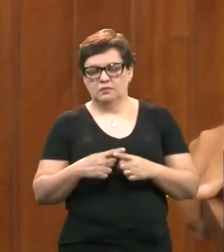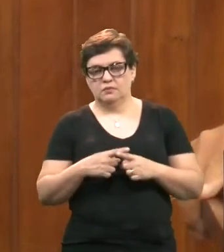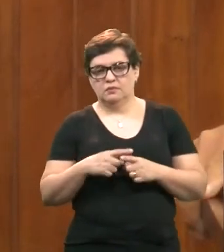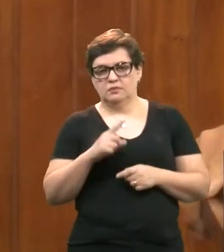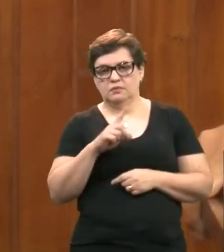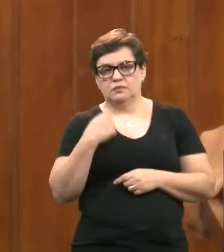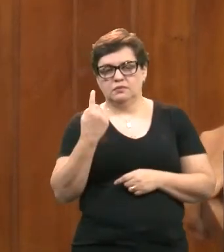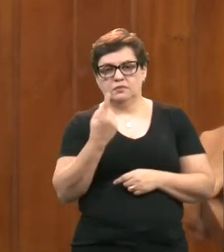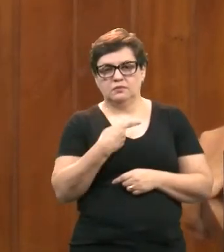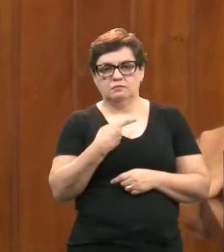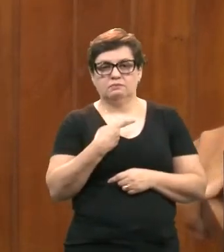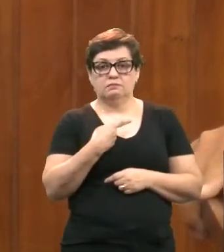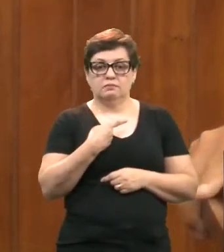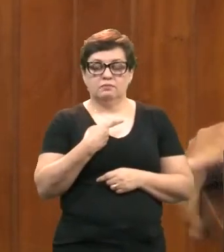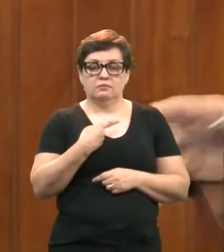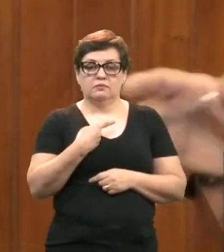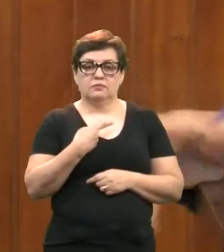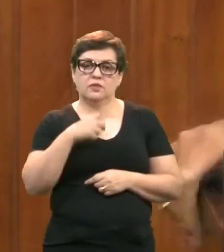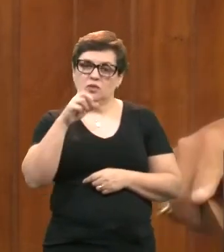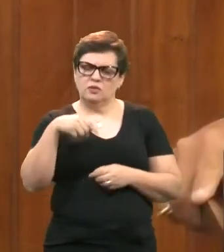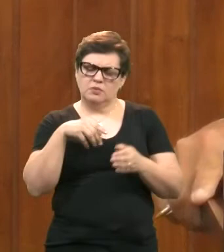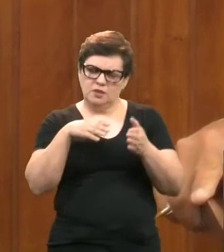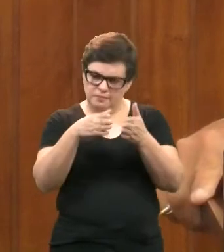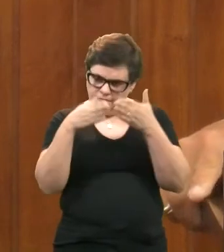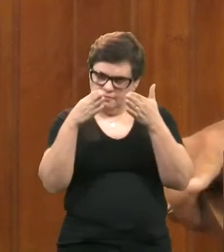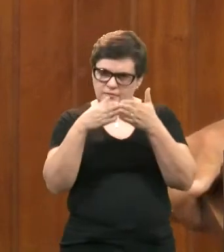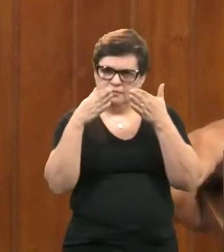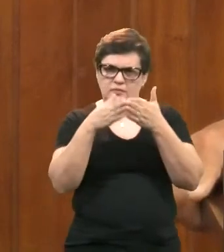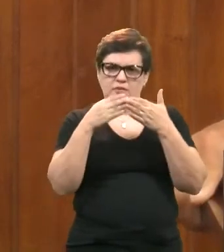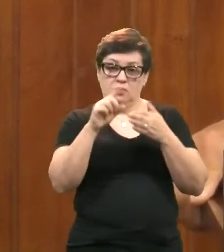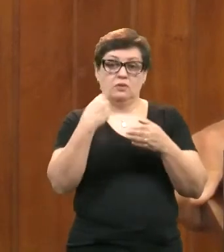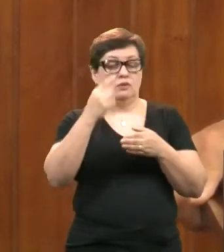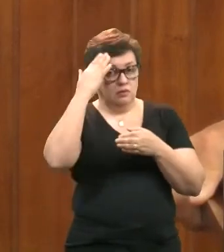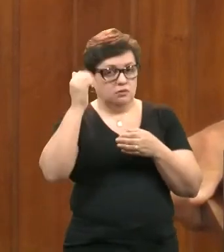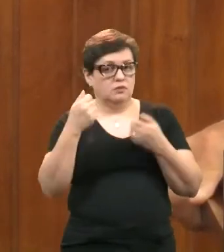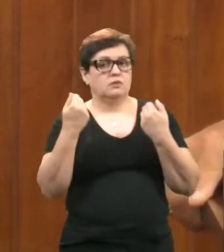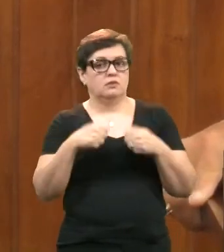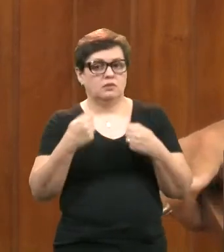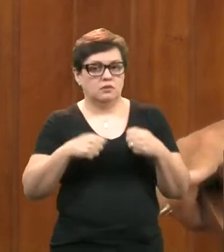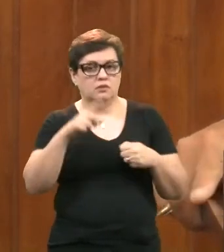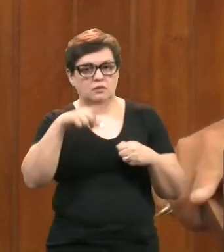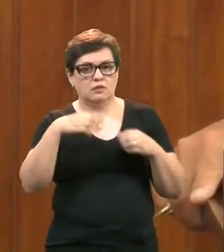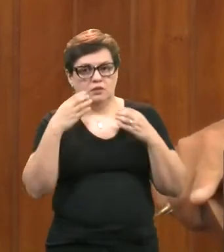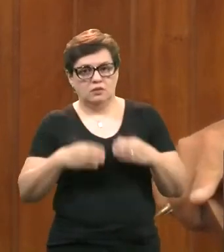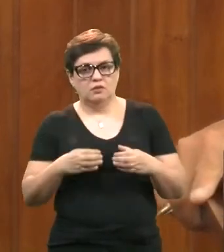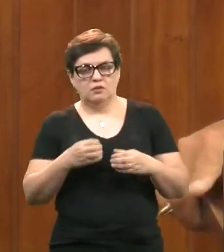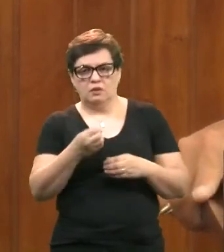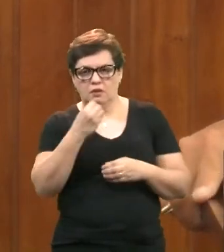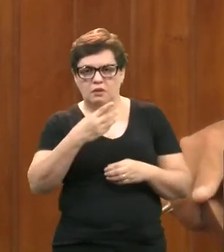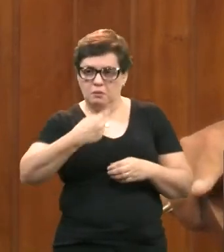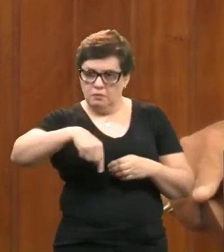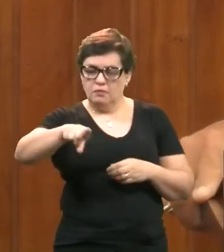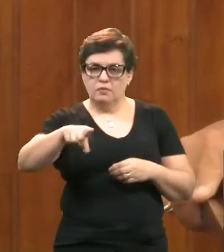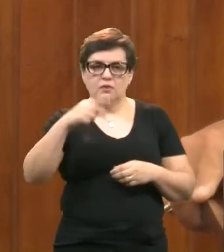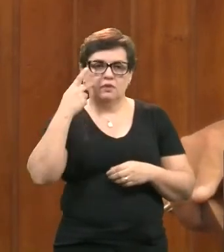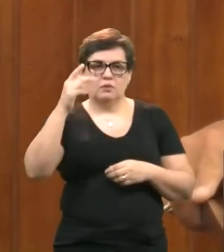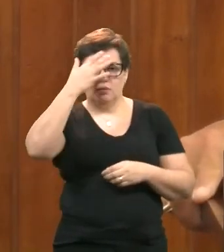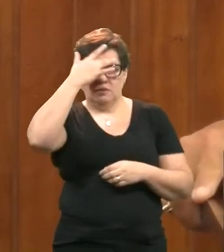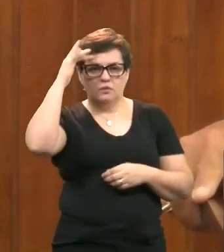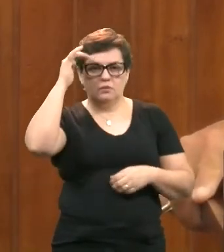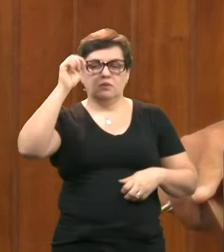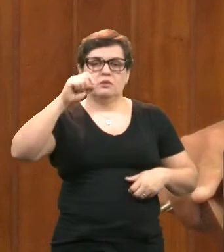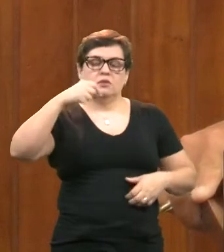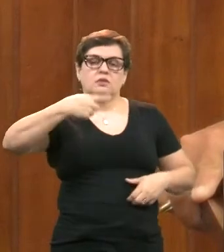gente é cobrado, a gente sabe da necessidade, é um local bem frequentado ali, para os munícipes que